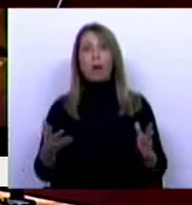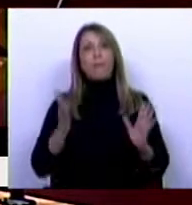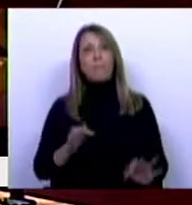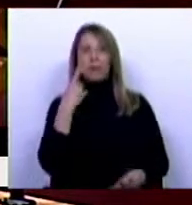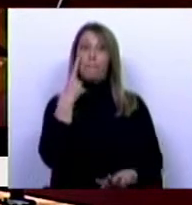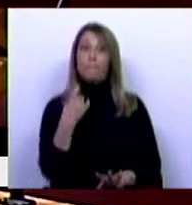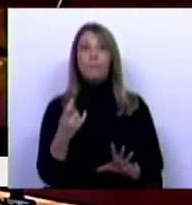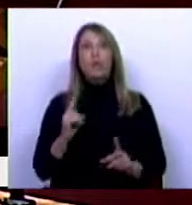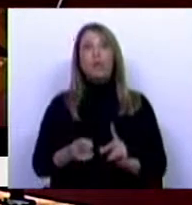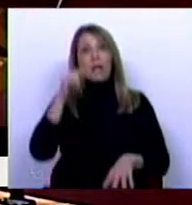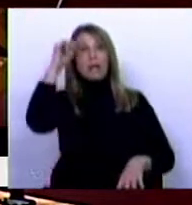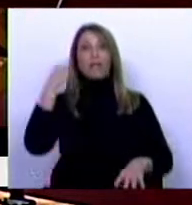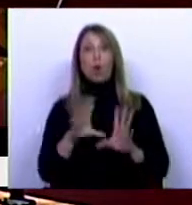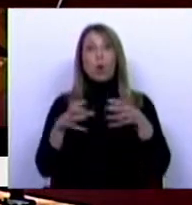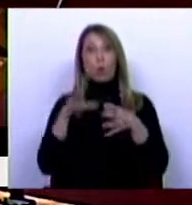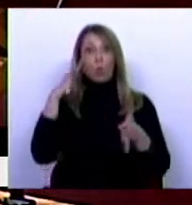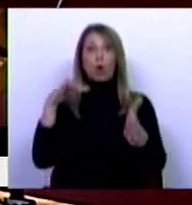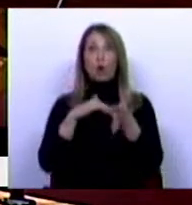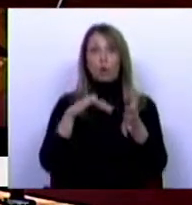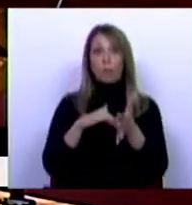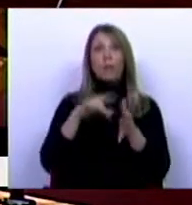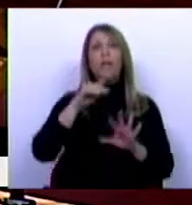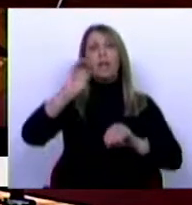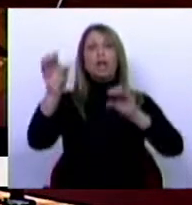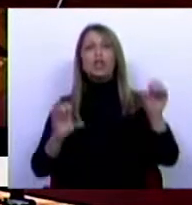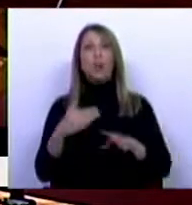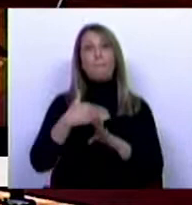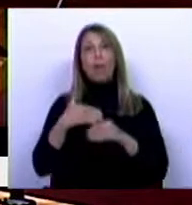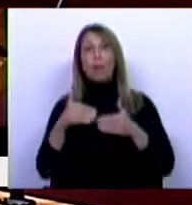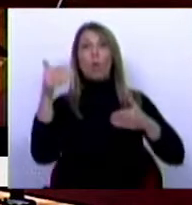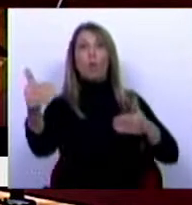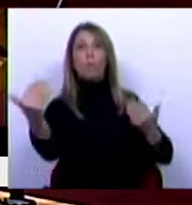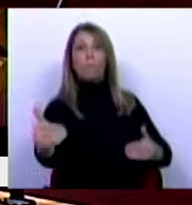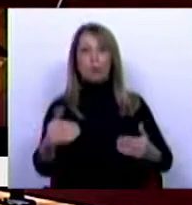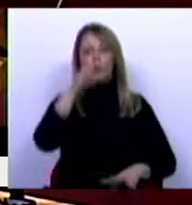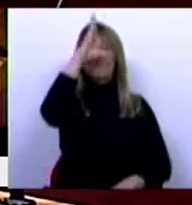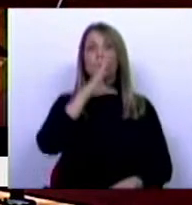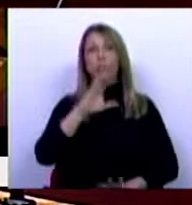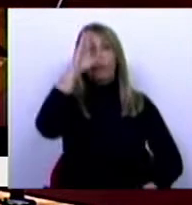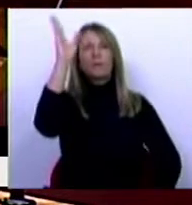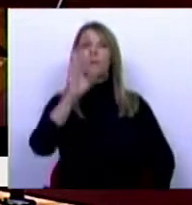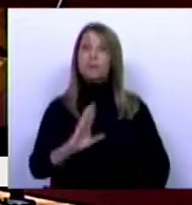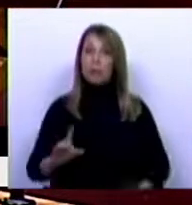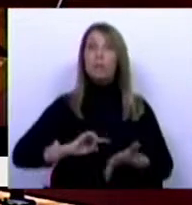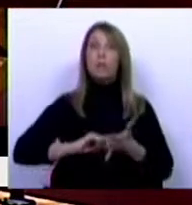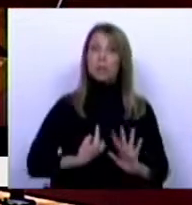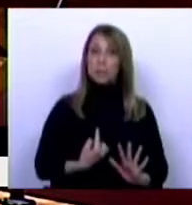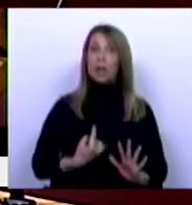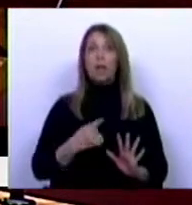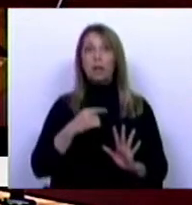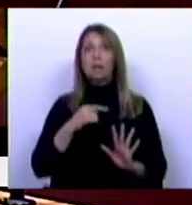as dificuldades por grupos de recrutamento e por região a médio e a longo prazo. O Governo está ciente da necessidade de mapear